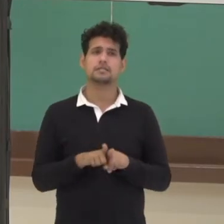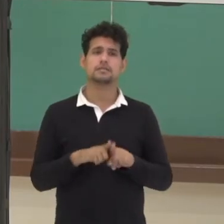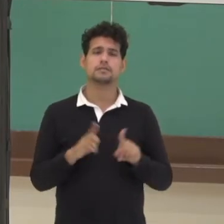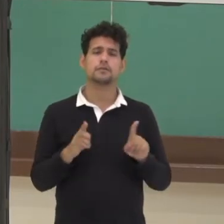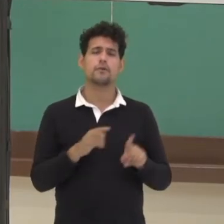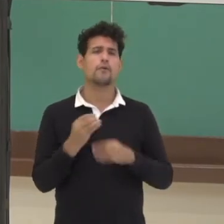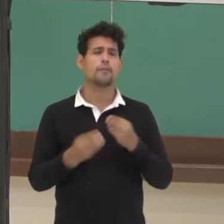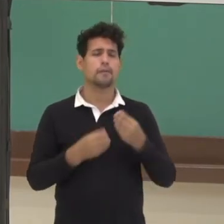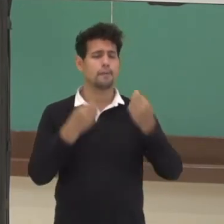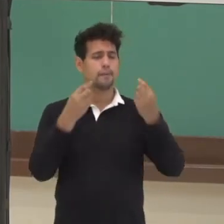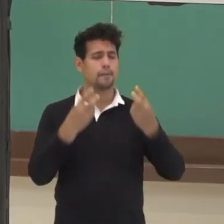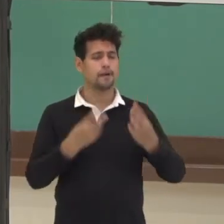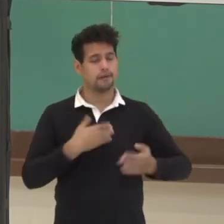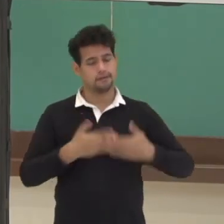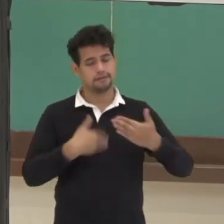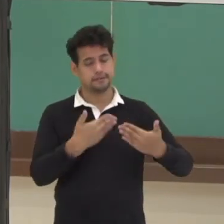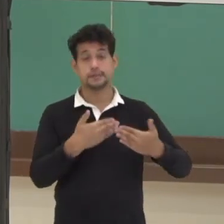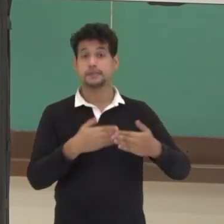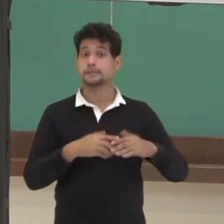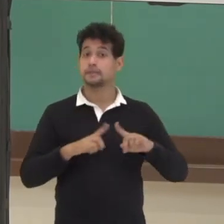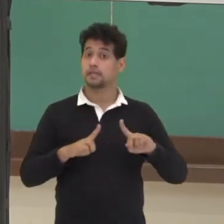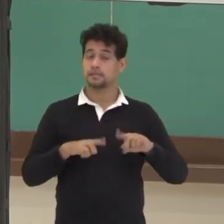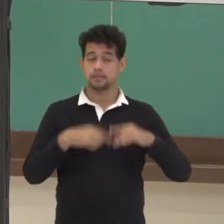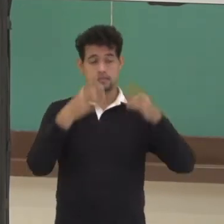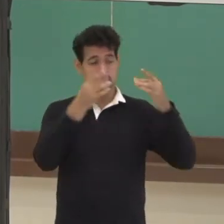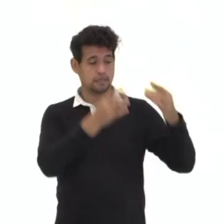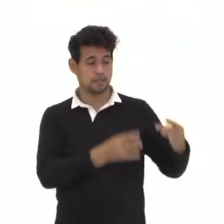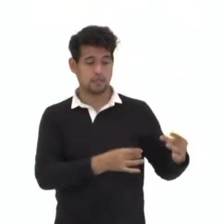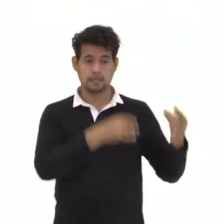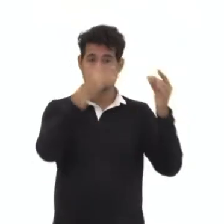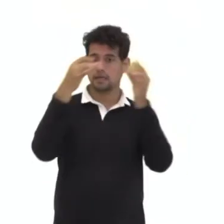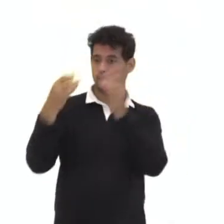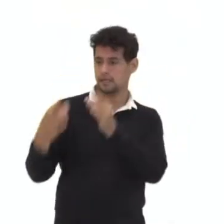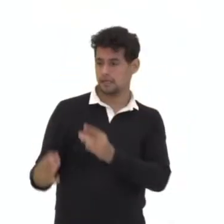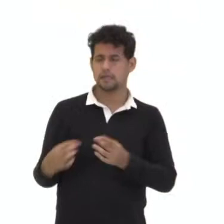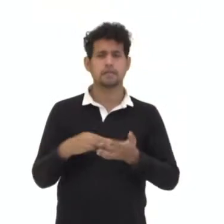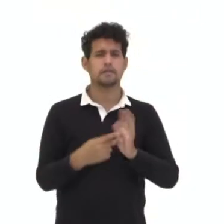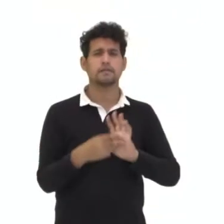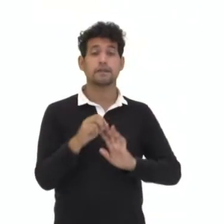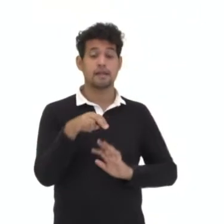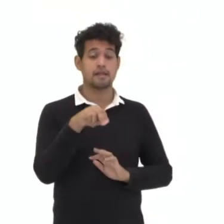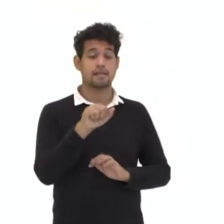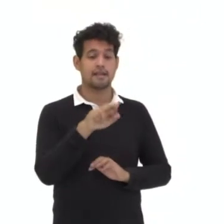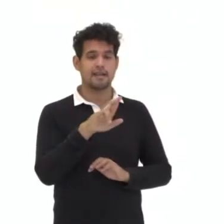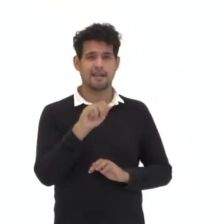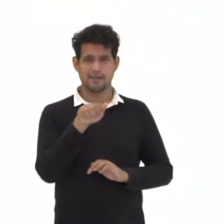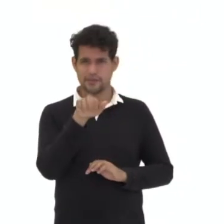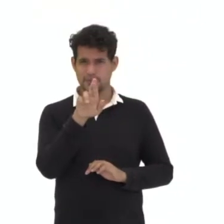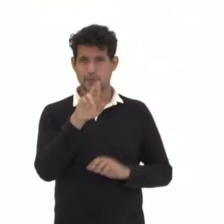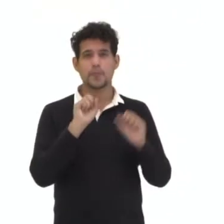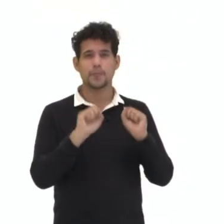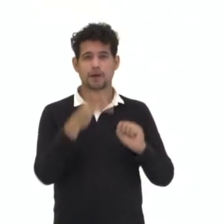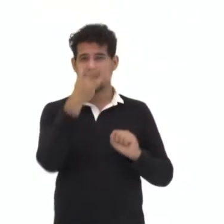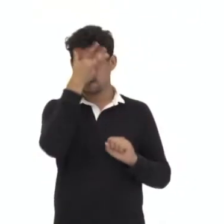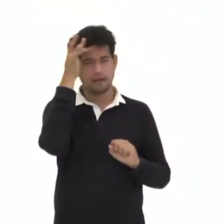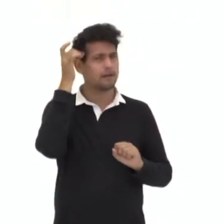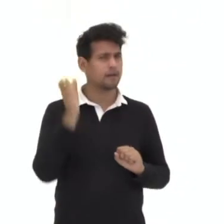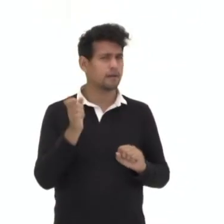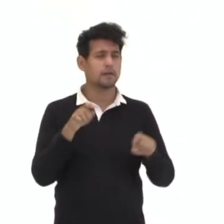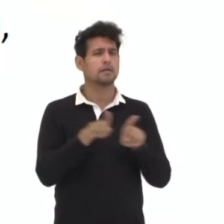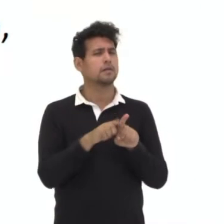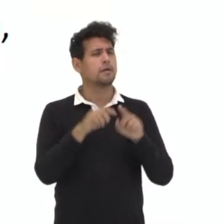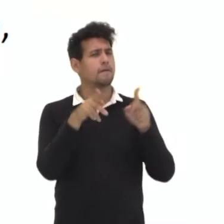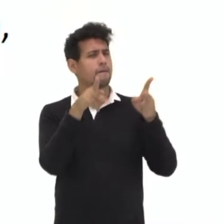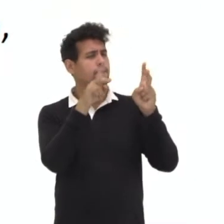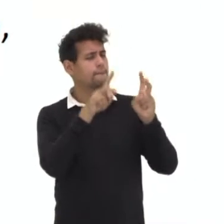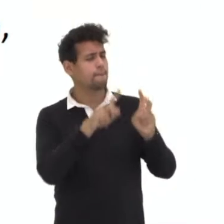clímax e no desfecho. Os outros elementos da narrativa são o narrador, pode ser um narrador personagem, um narrador